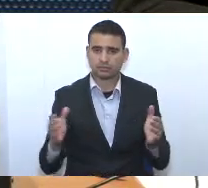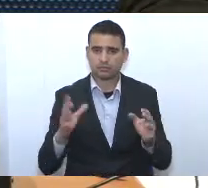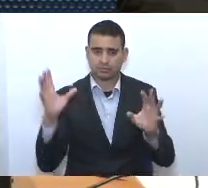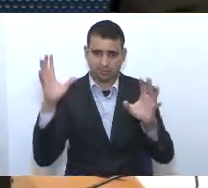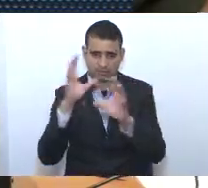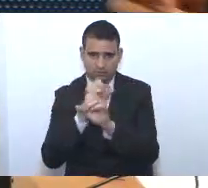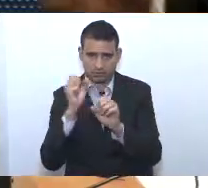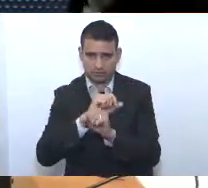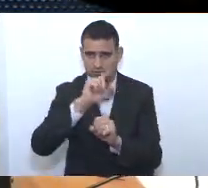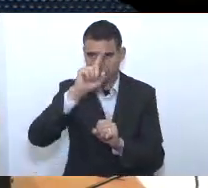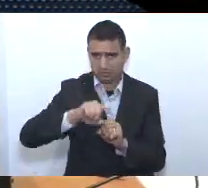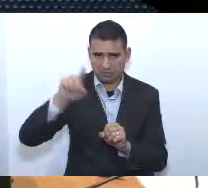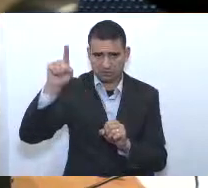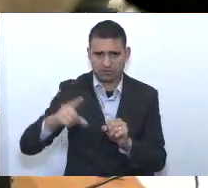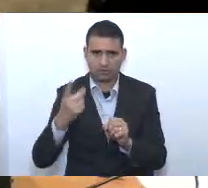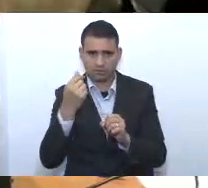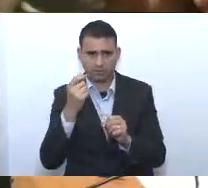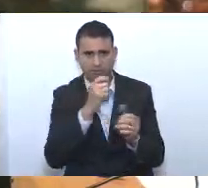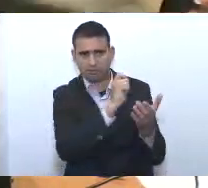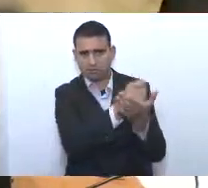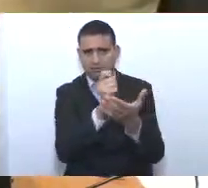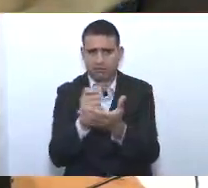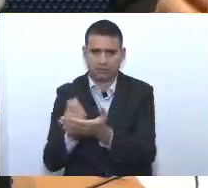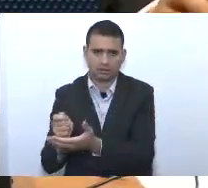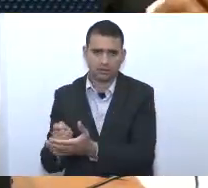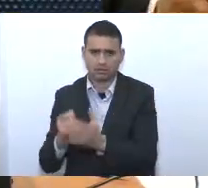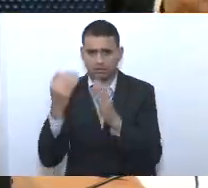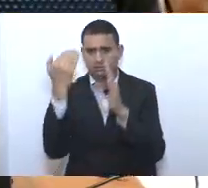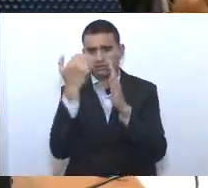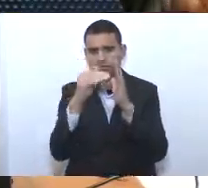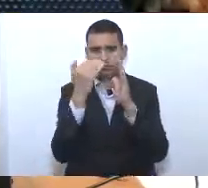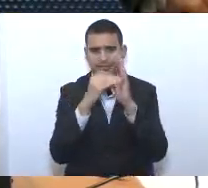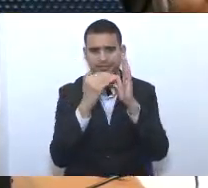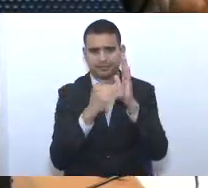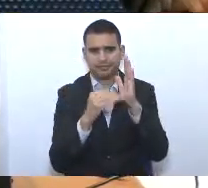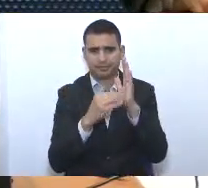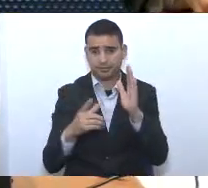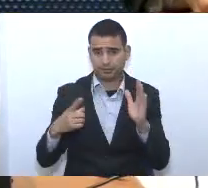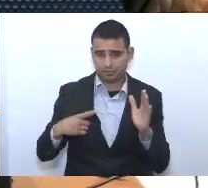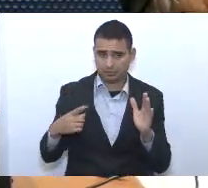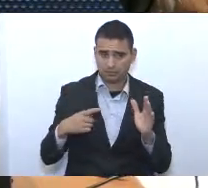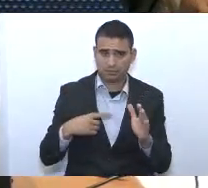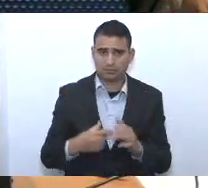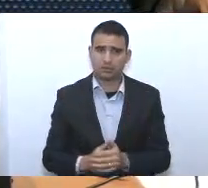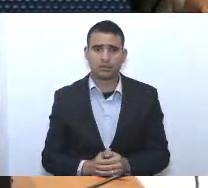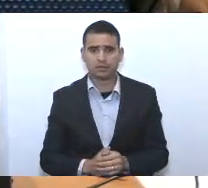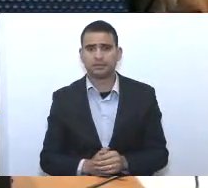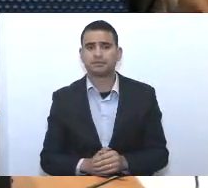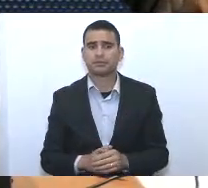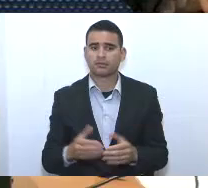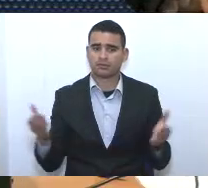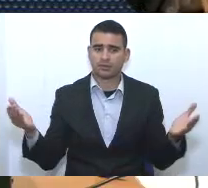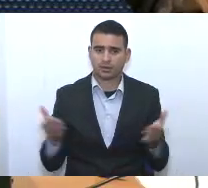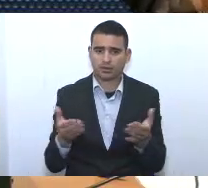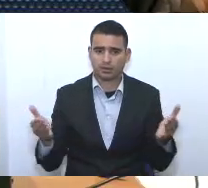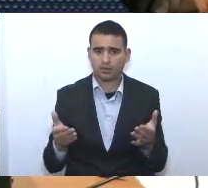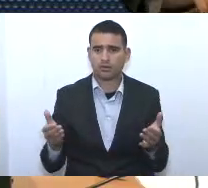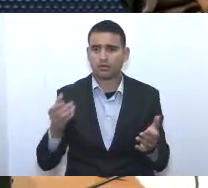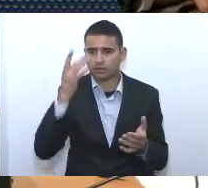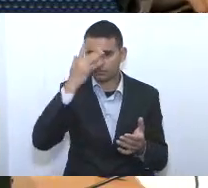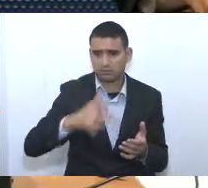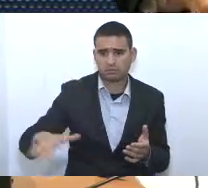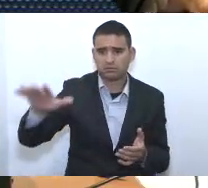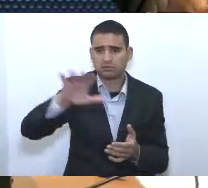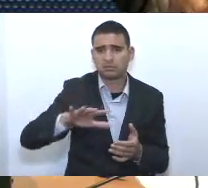12,65% para apoio à manutenção do Poder Judiciário e cartórios eleitorais, sendo que nós temos pessoal cedido,